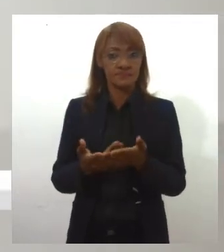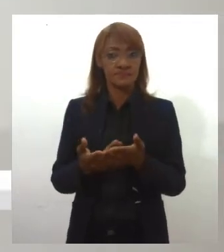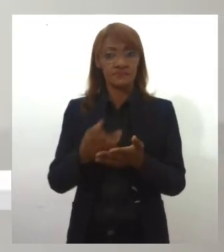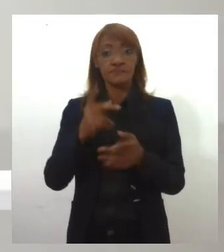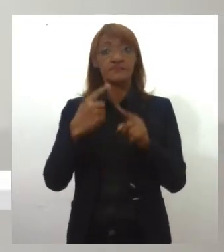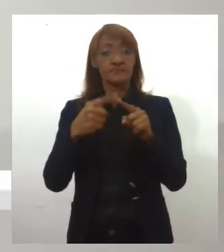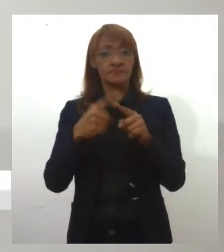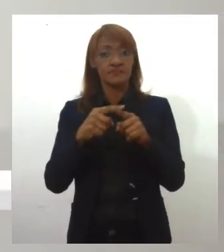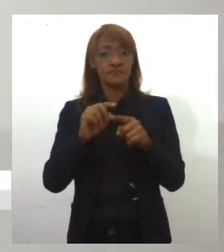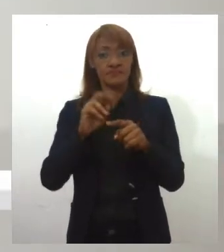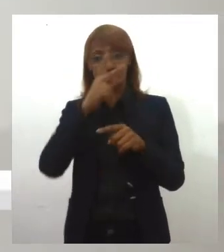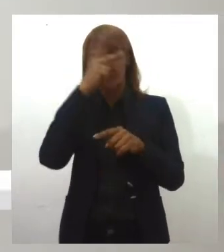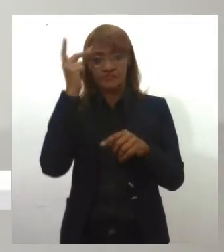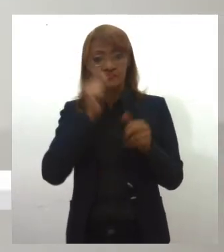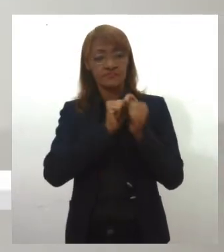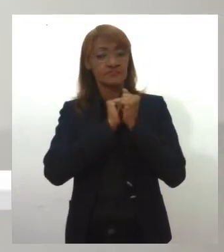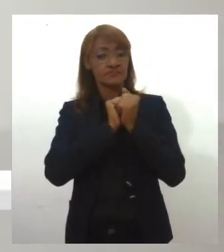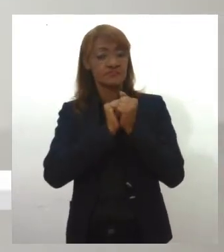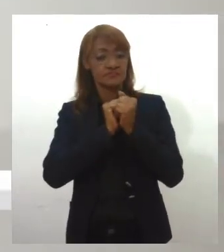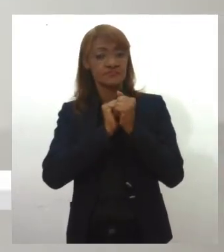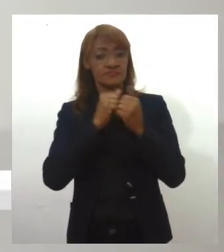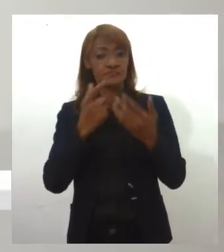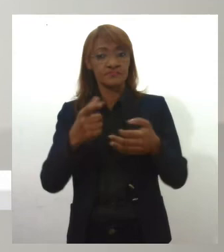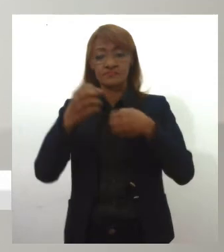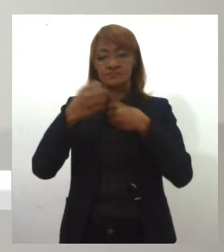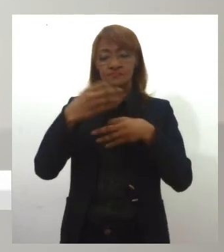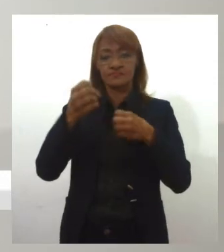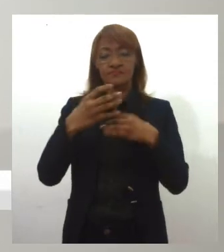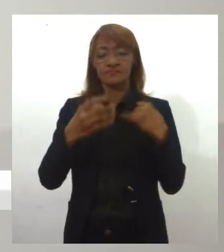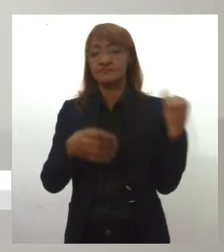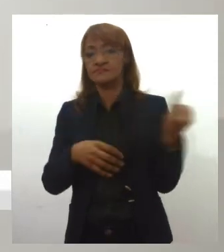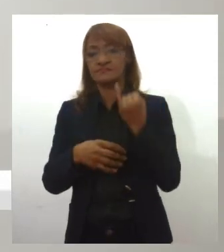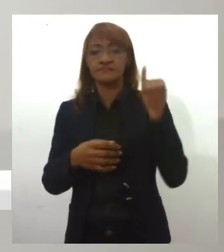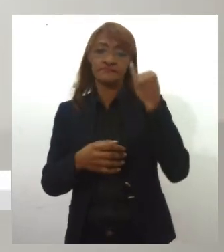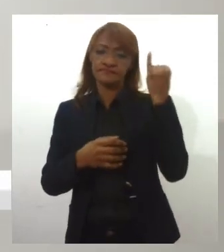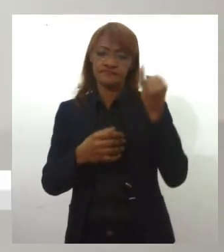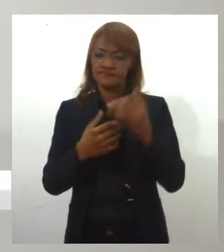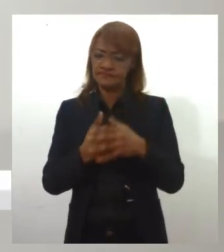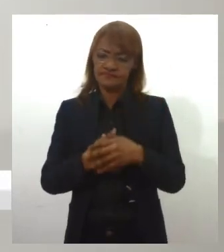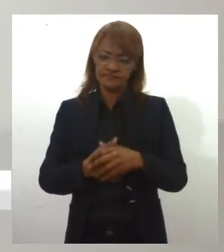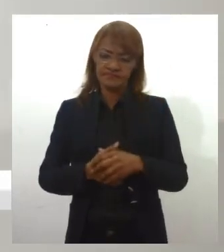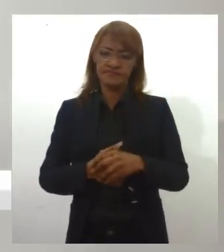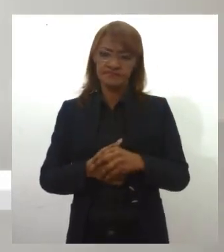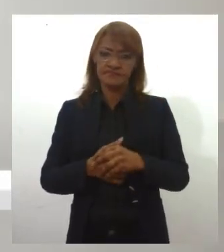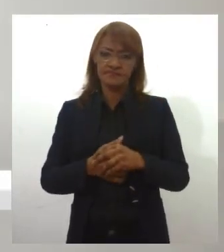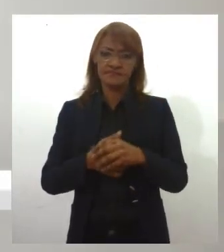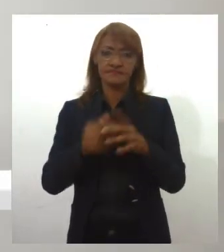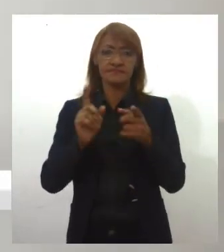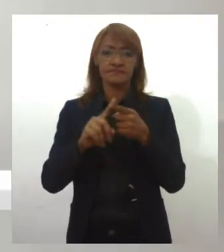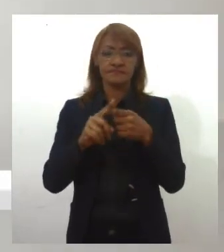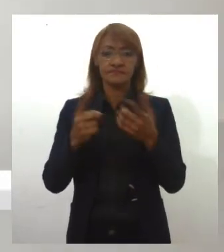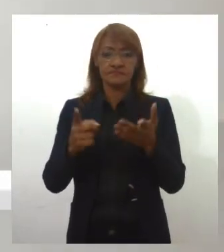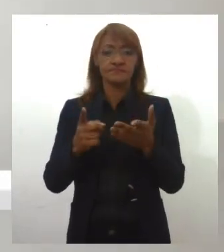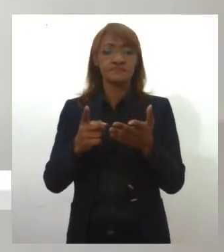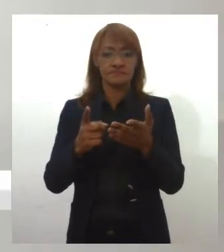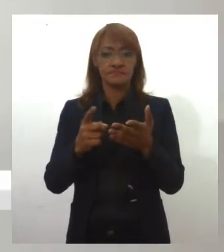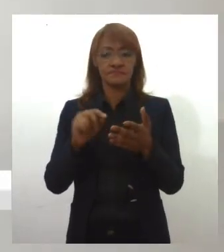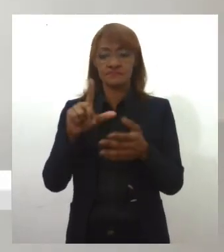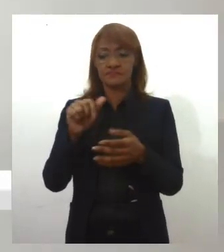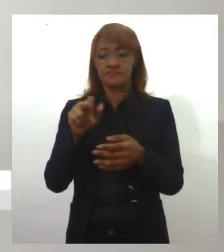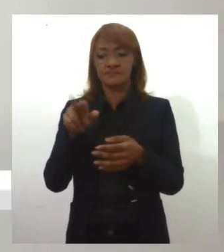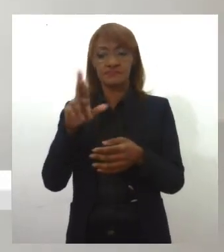gente, desenvolvendo o nosso intelecto, elas são fundamentais. Claro, e até o escritor de um livro, na hora que você